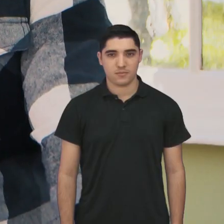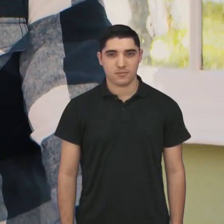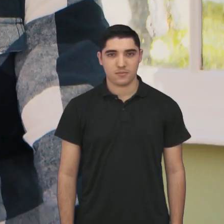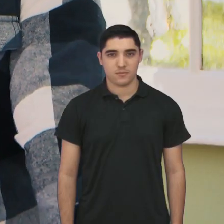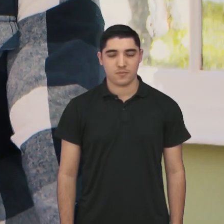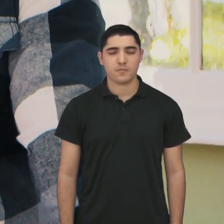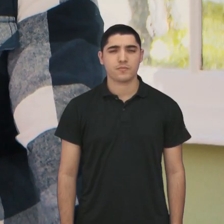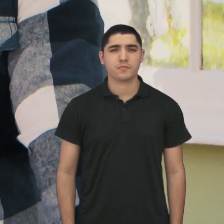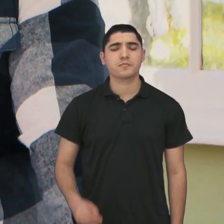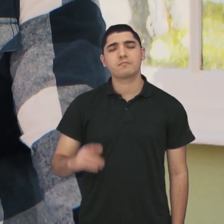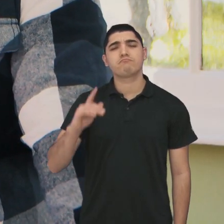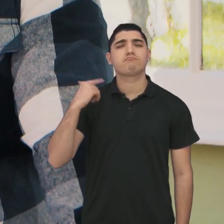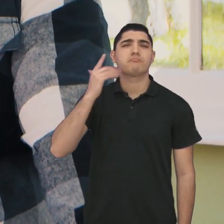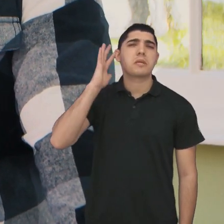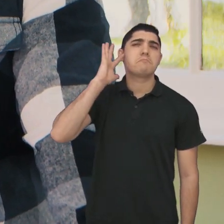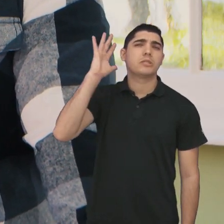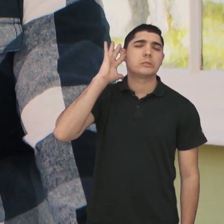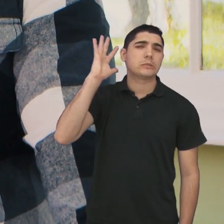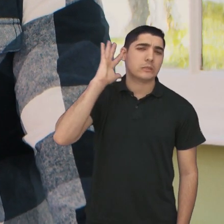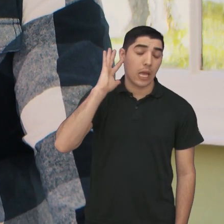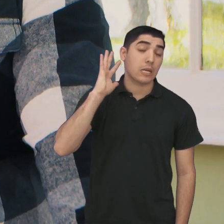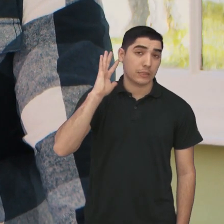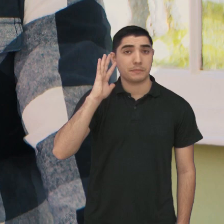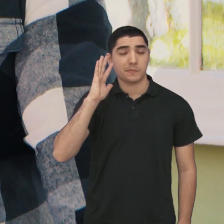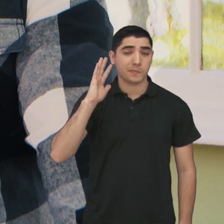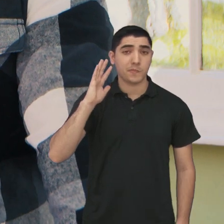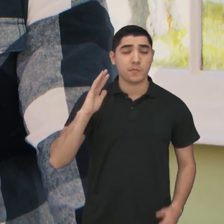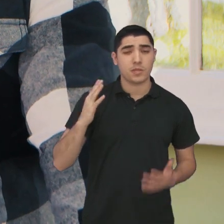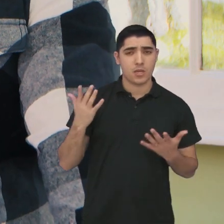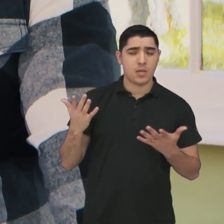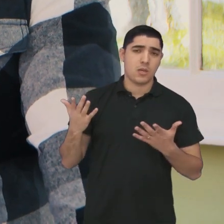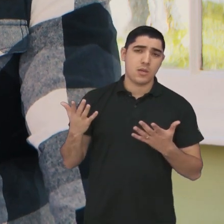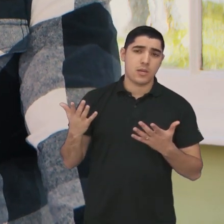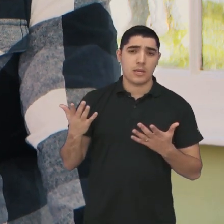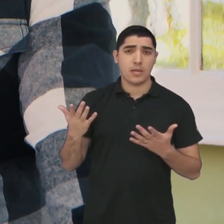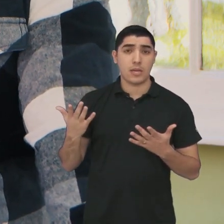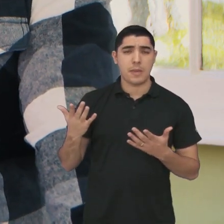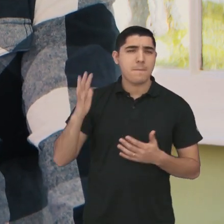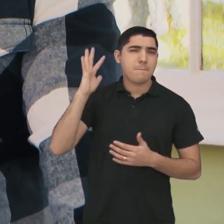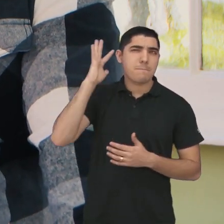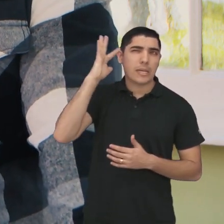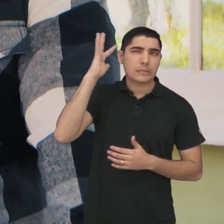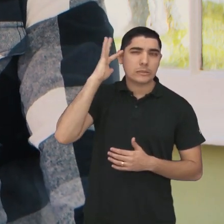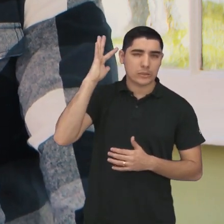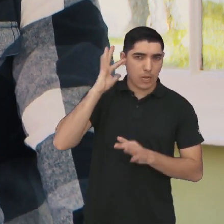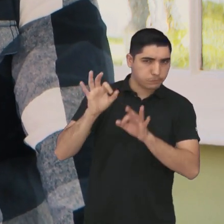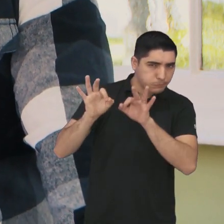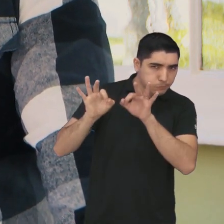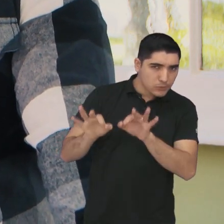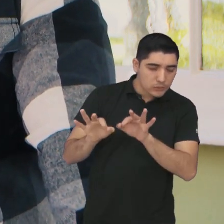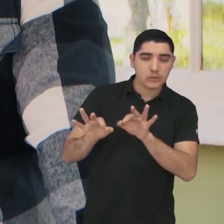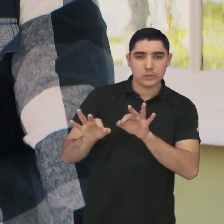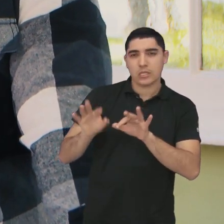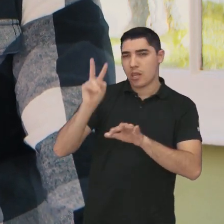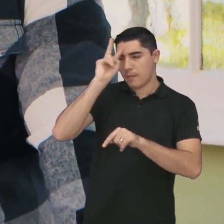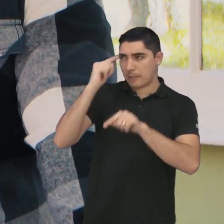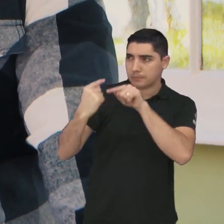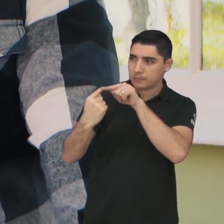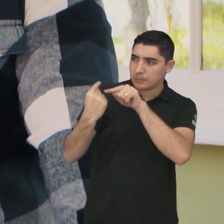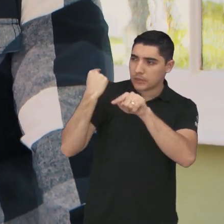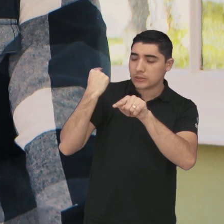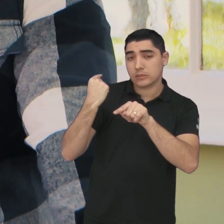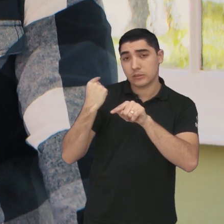Se a gente for parar para pensar de maneira mais rasa, fria, assim vamos dizer, a gente